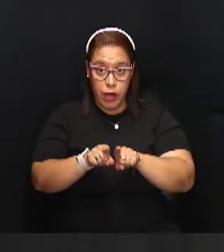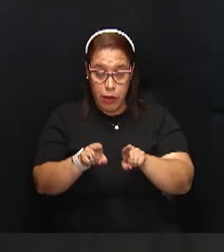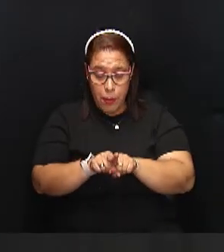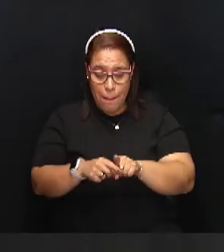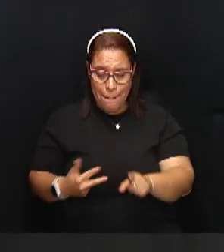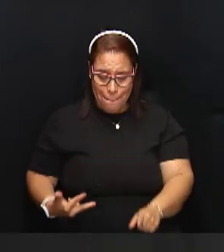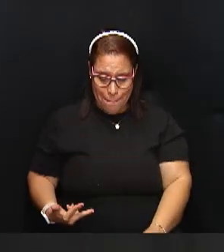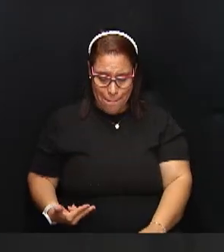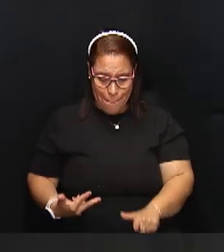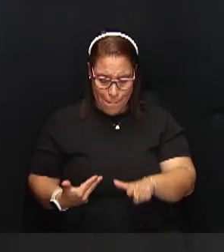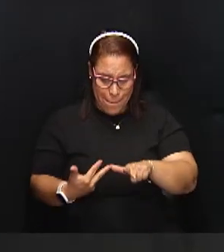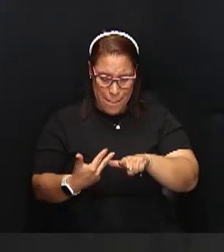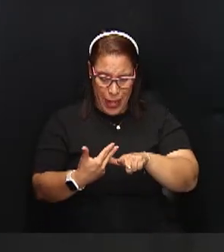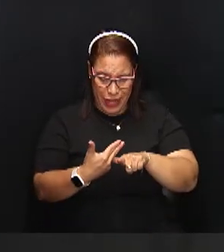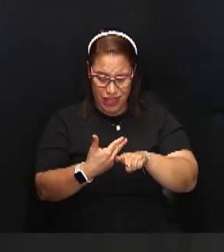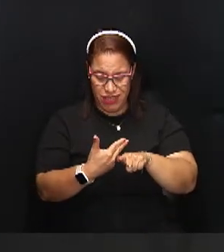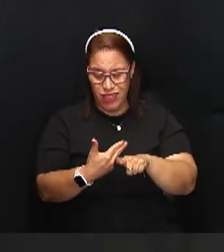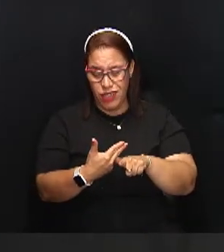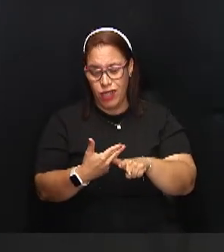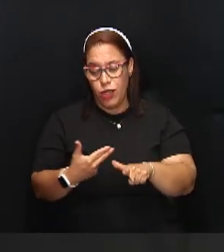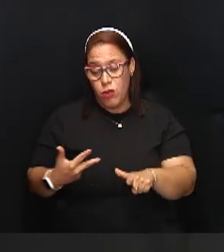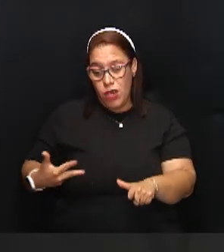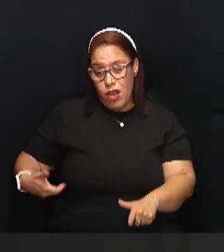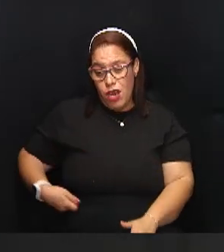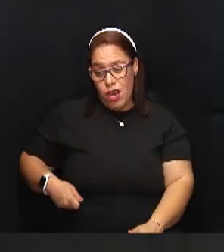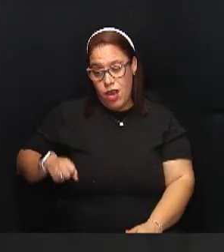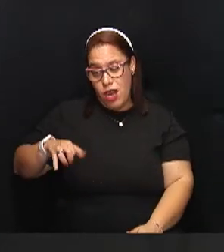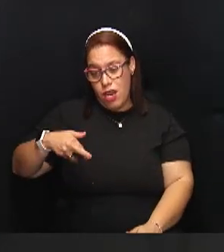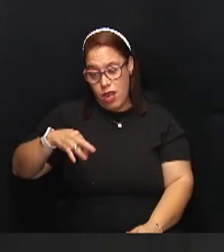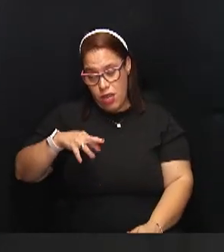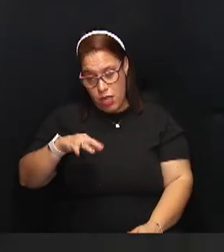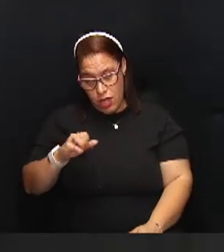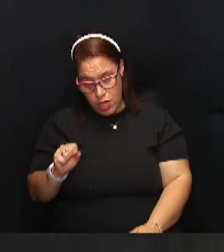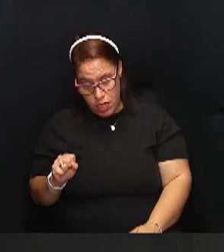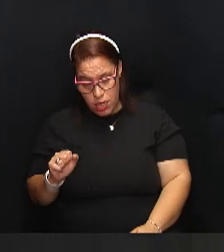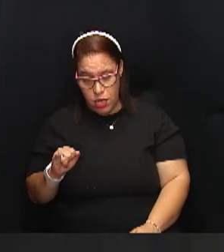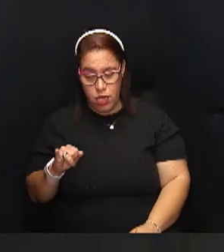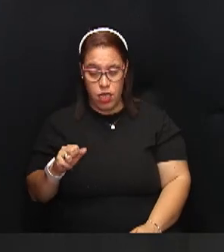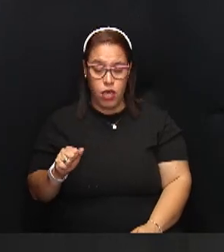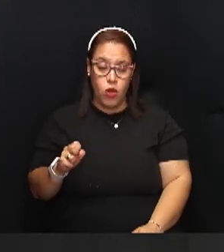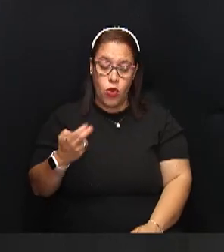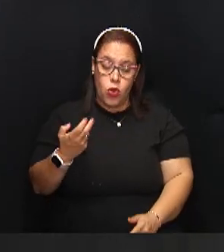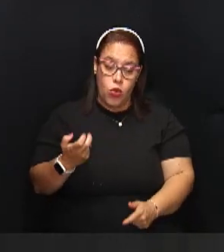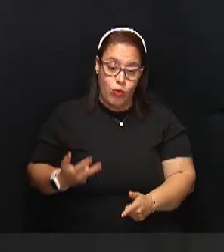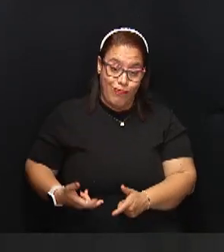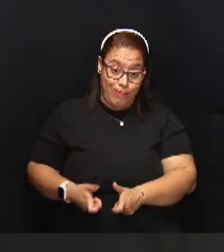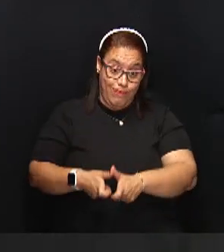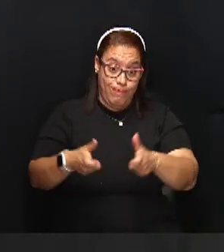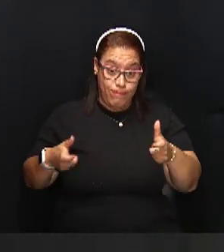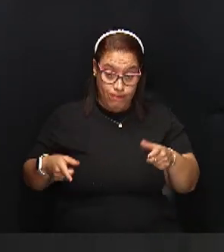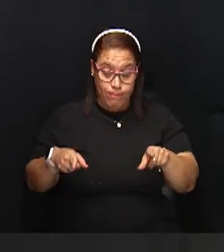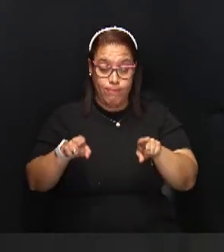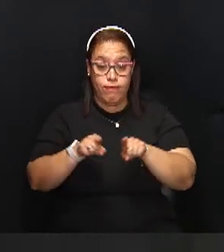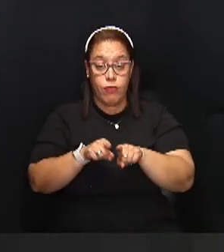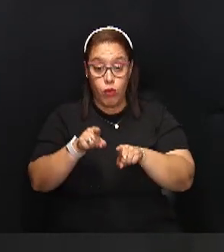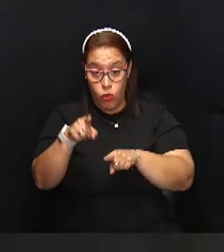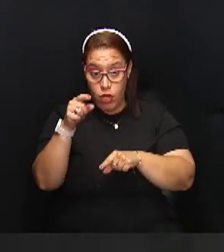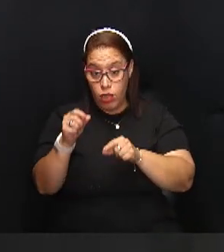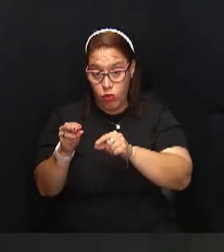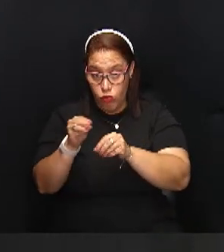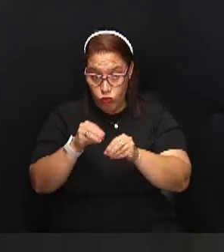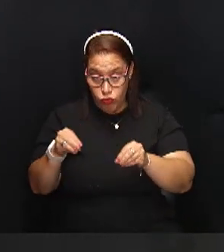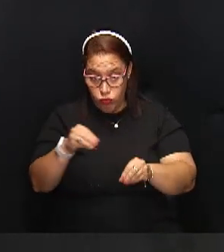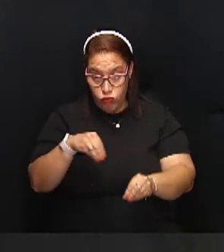procedimento sob anestesia, ou uma cirurgia mais abrangente, ele também faz por esse aparelho.